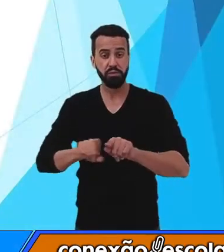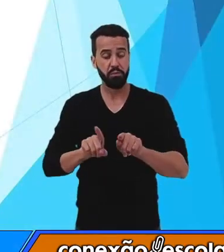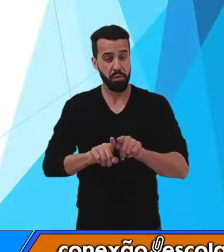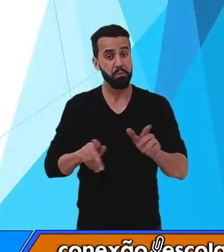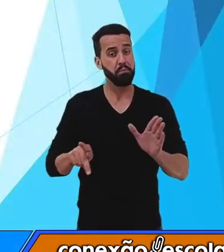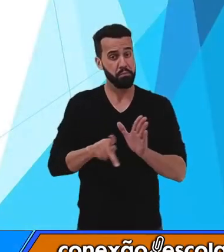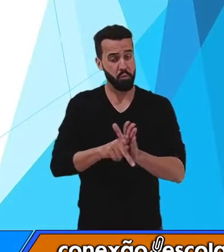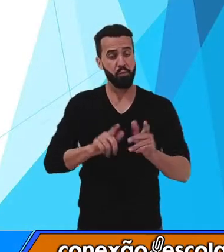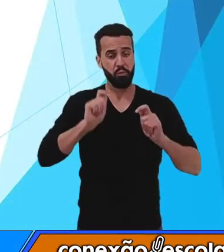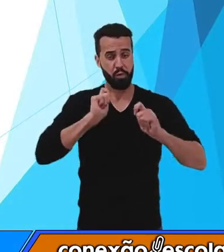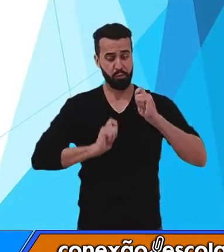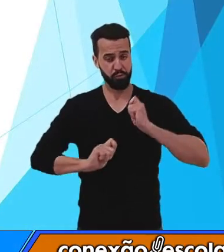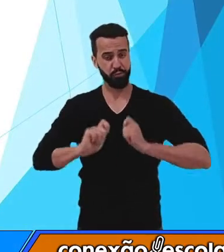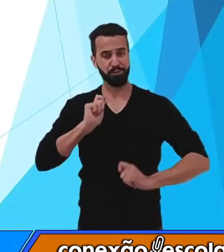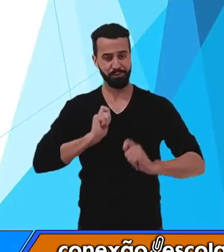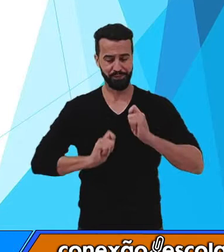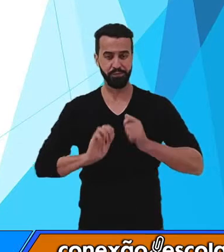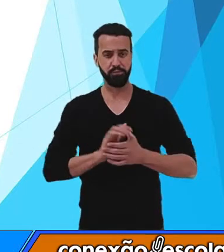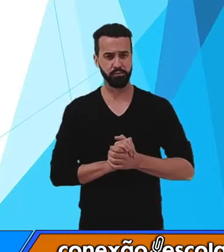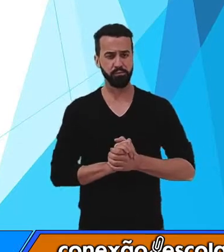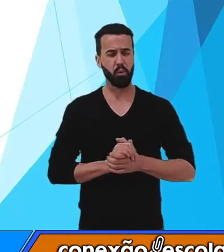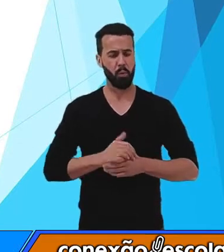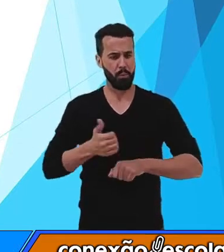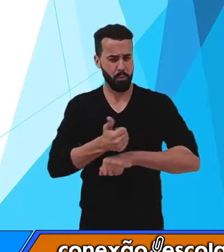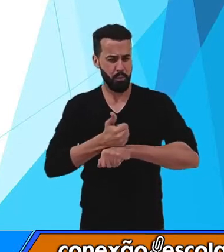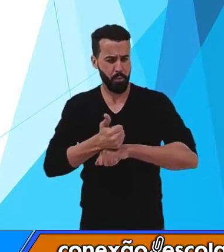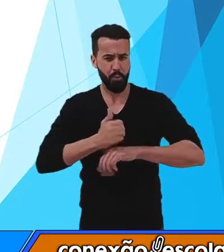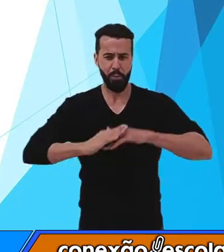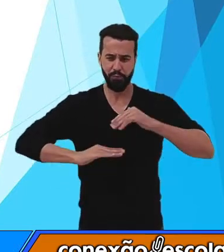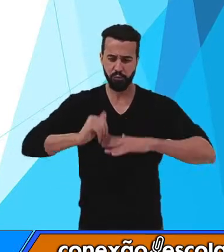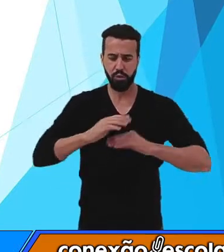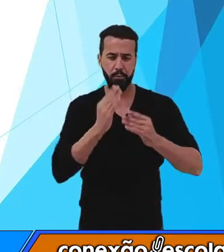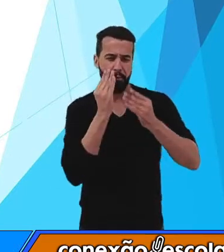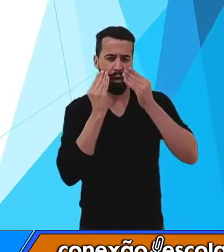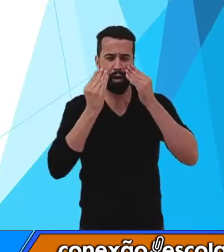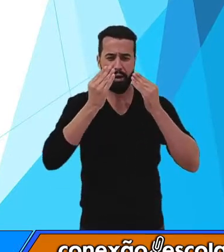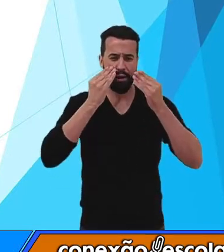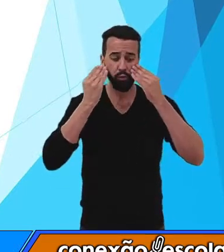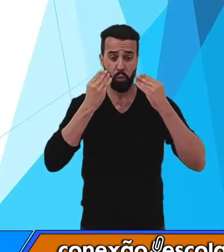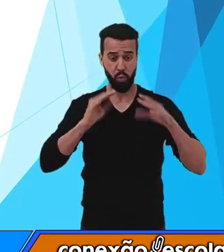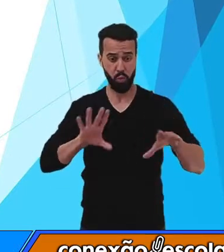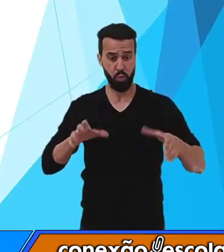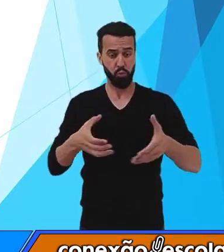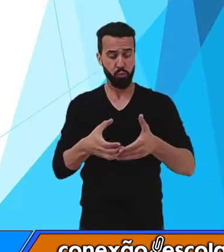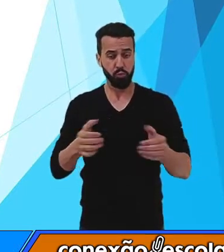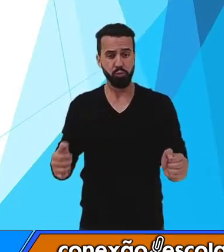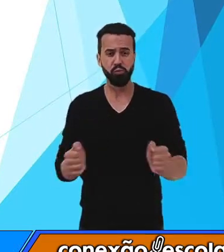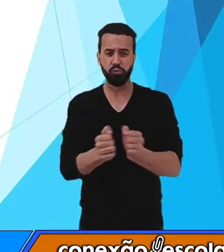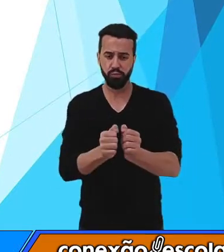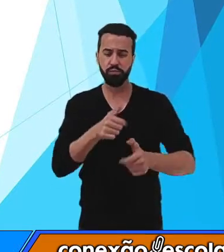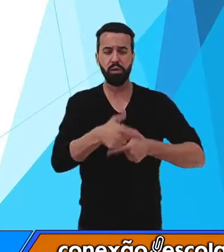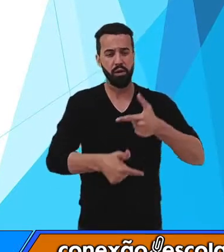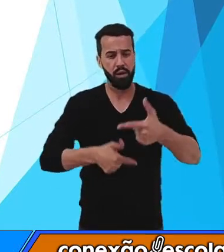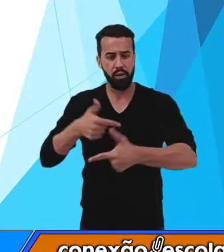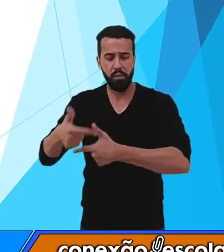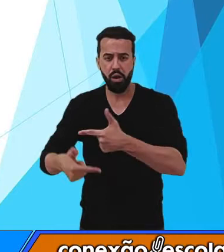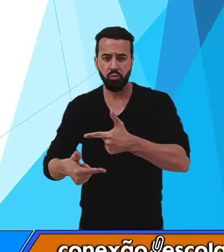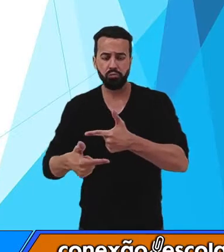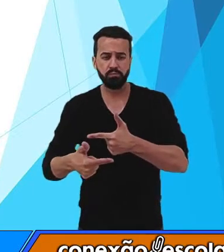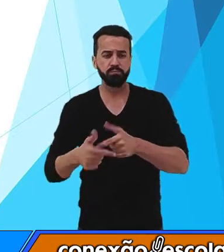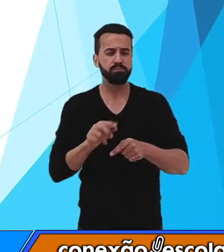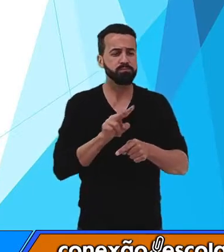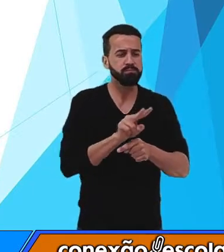atores. O maquiador atua junto com toda a produção do espetáculo, acompanhando sempre